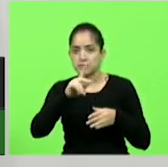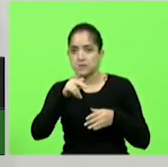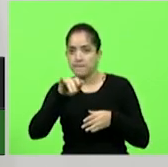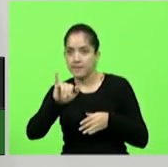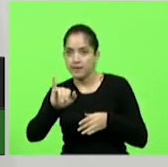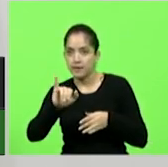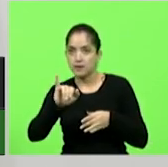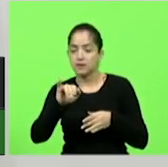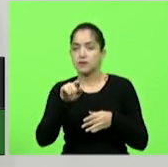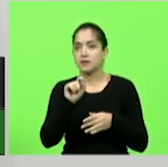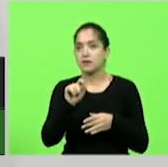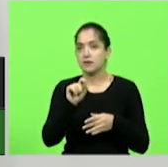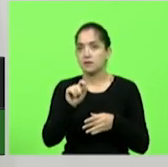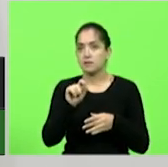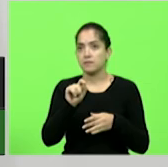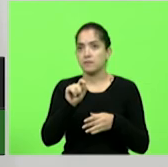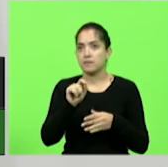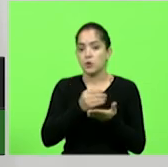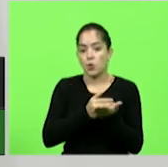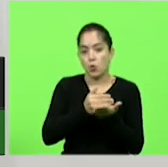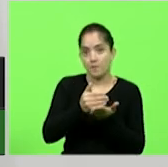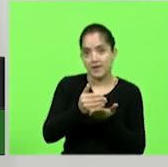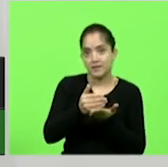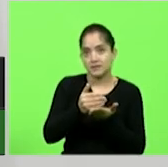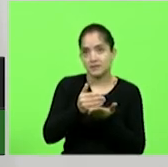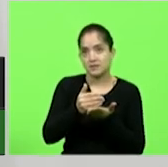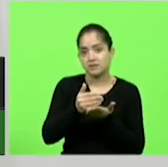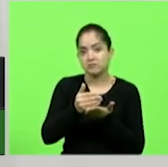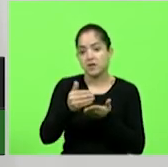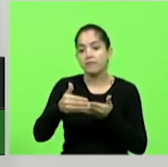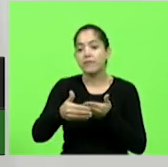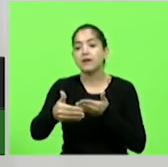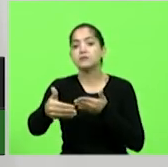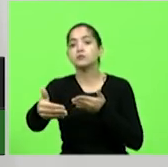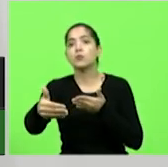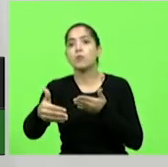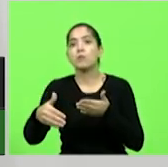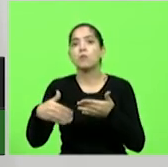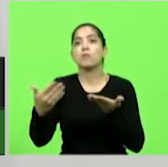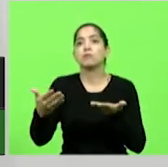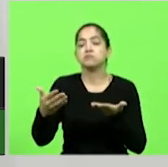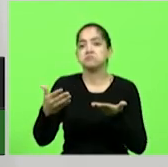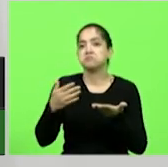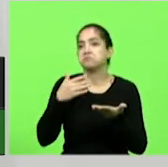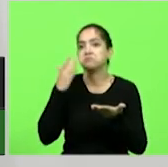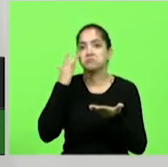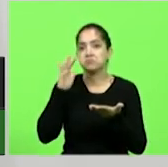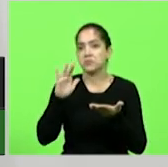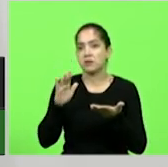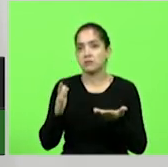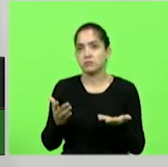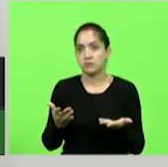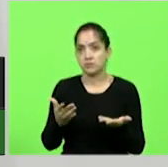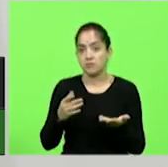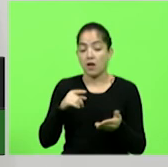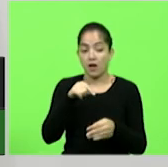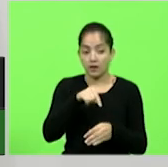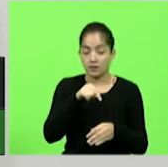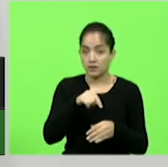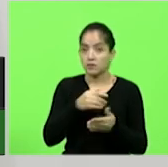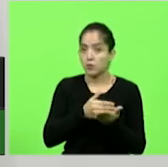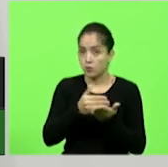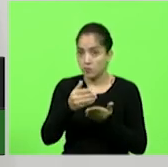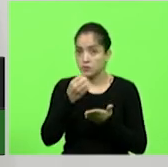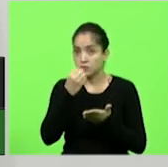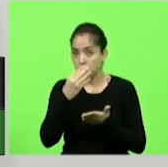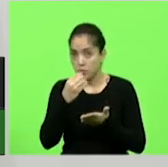quando começa, mas não sabe aonde termina. A nossa aqui começou bem,